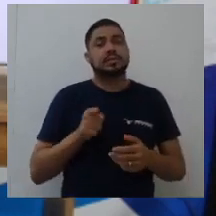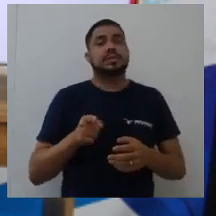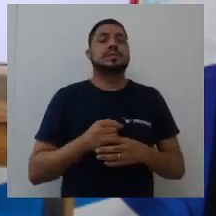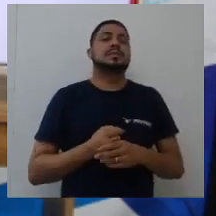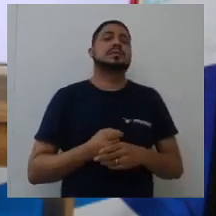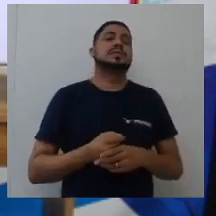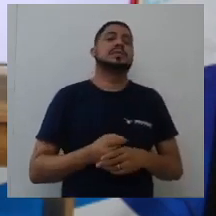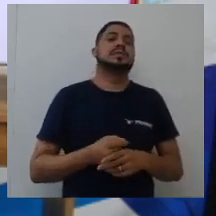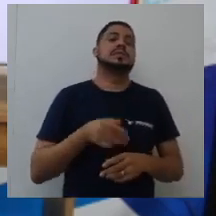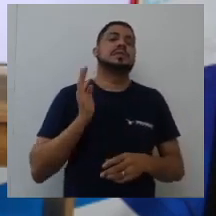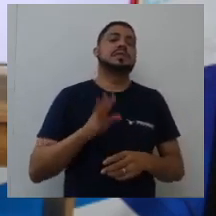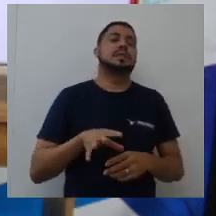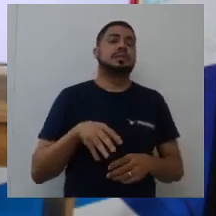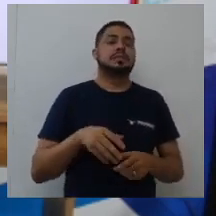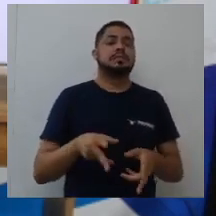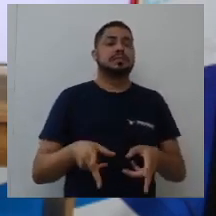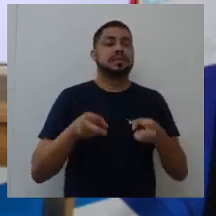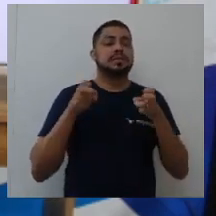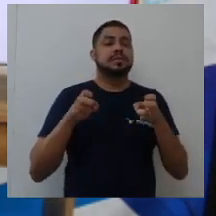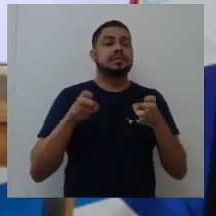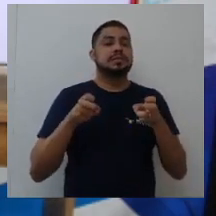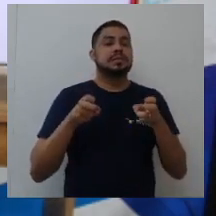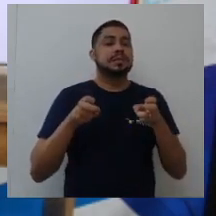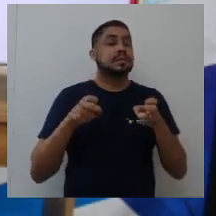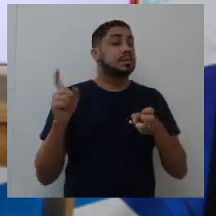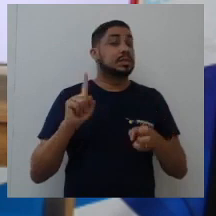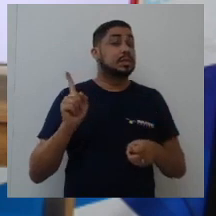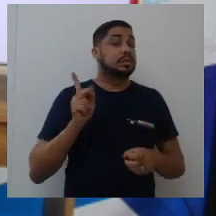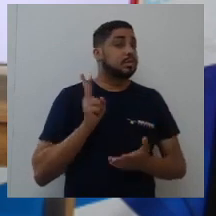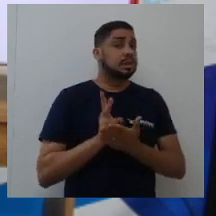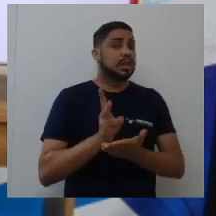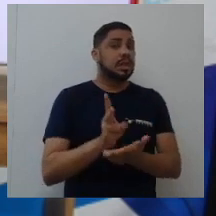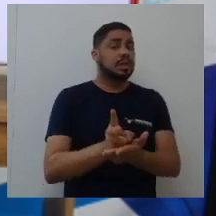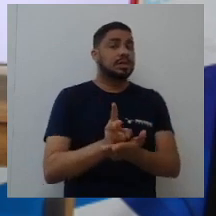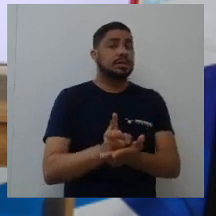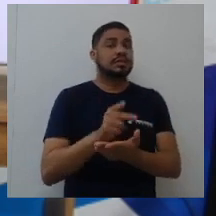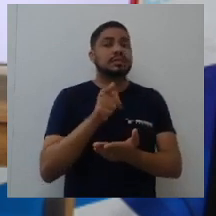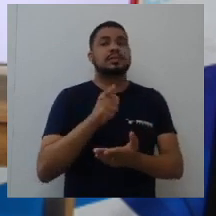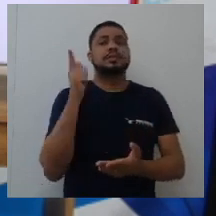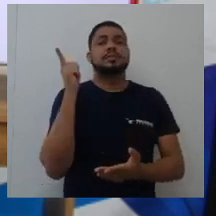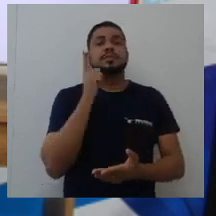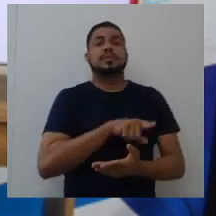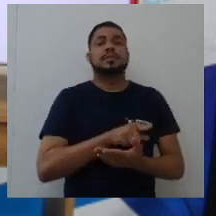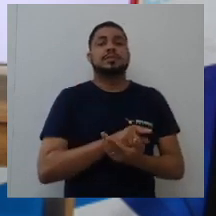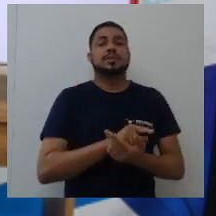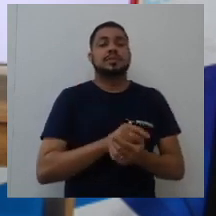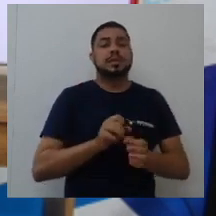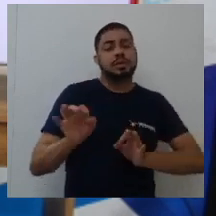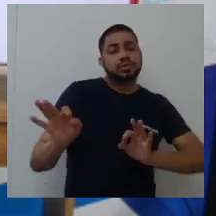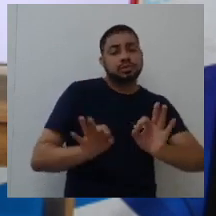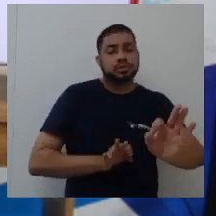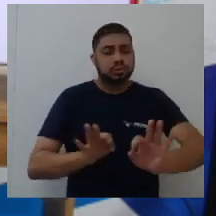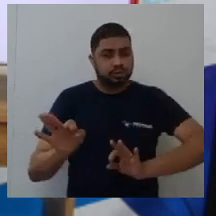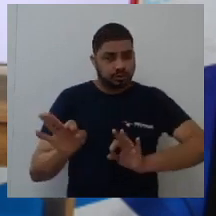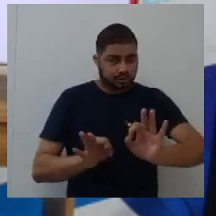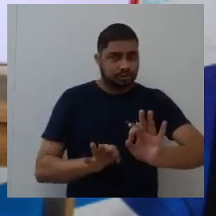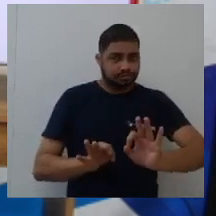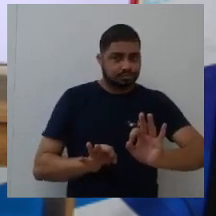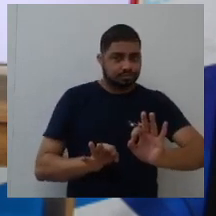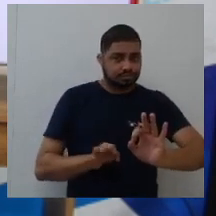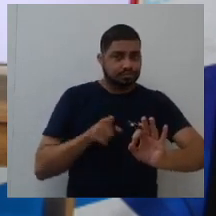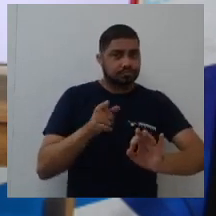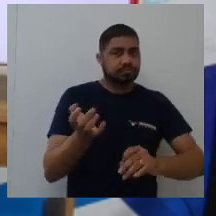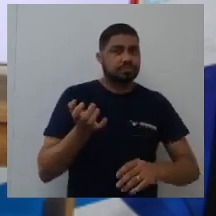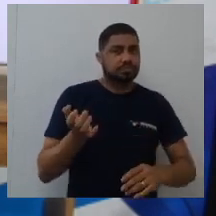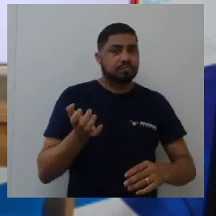você já deve ter observado que nem sempre você consegue o ajuste que você